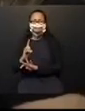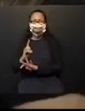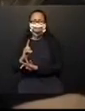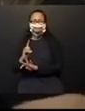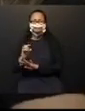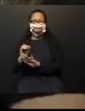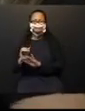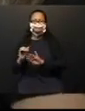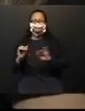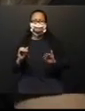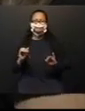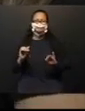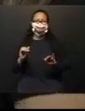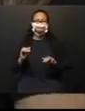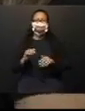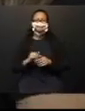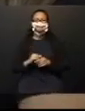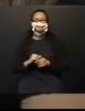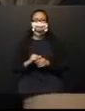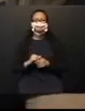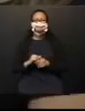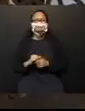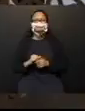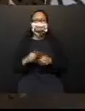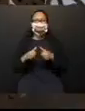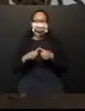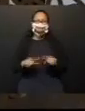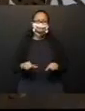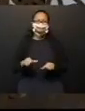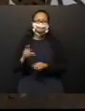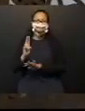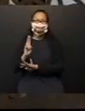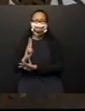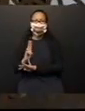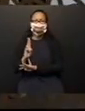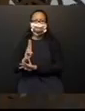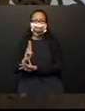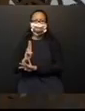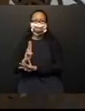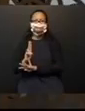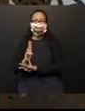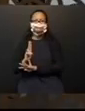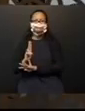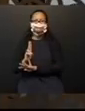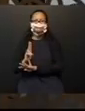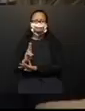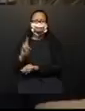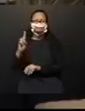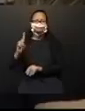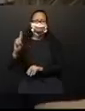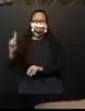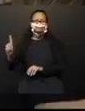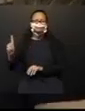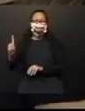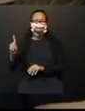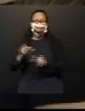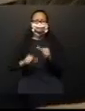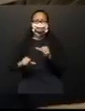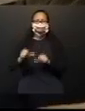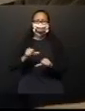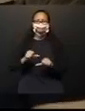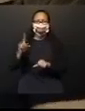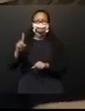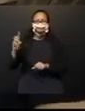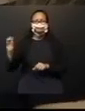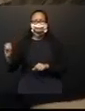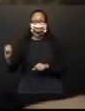cá, ó. E aqui ficou a minha unidade, certo? Então, o 11, ele se transformou em